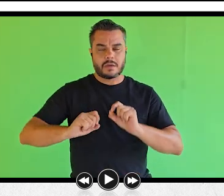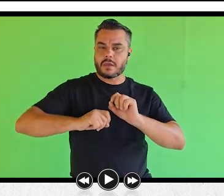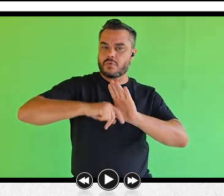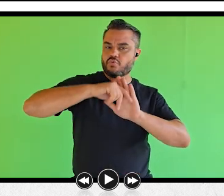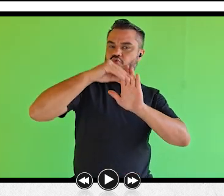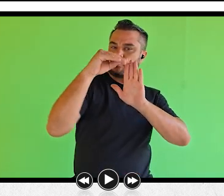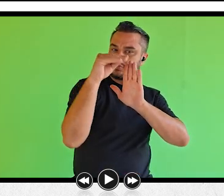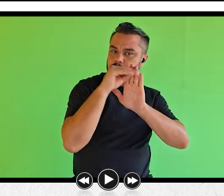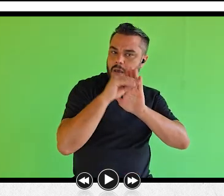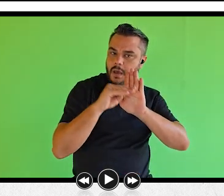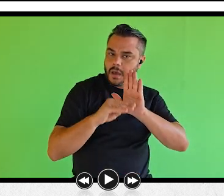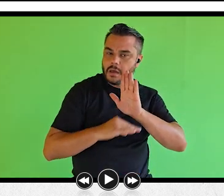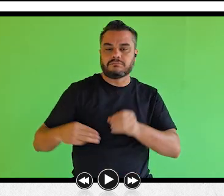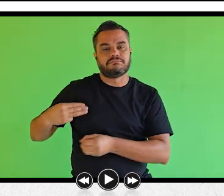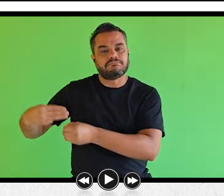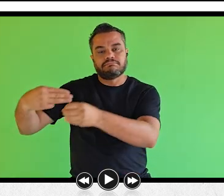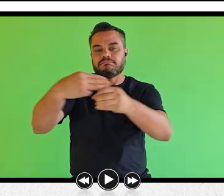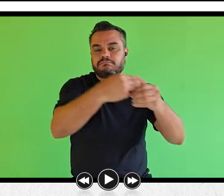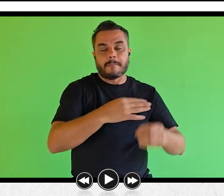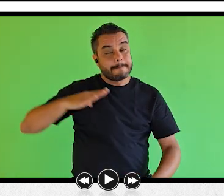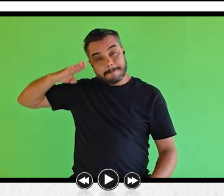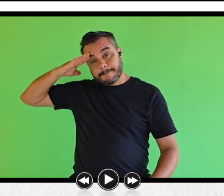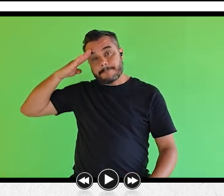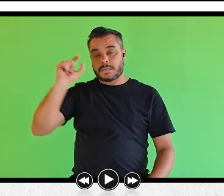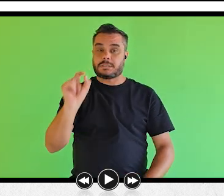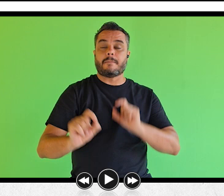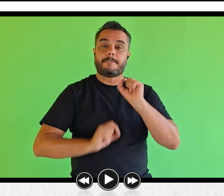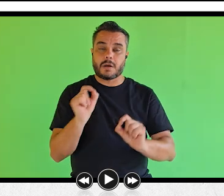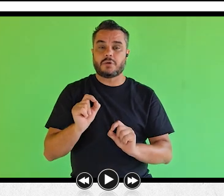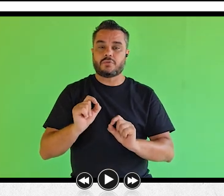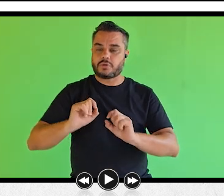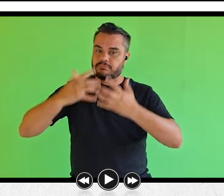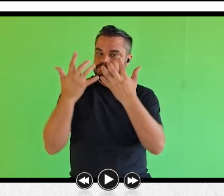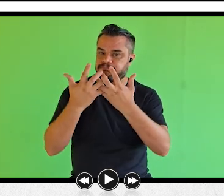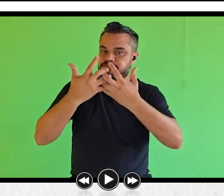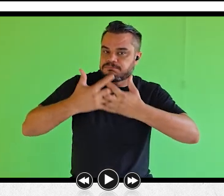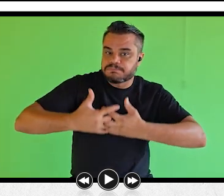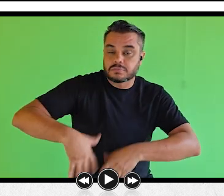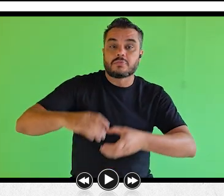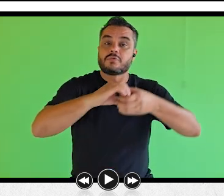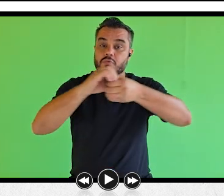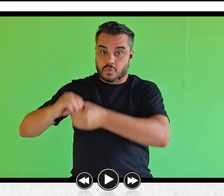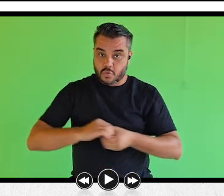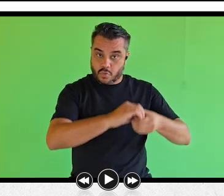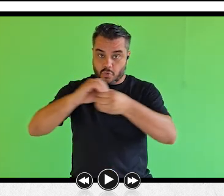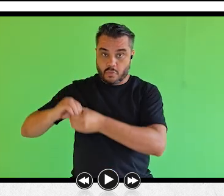à organização e funcionamento de cooperativas ou de outras formas de associação de catadores, né, bem como